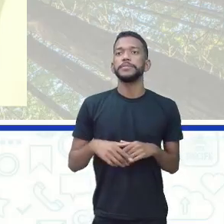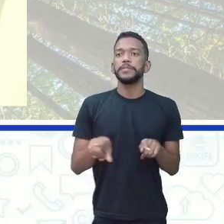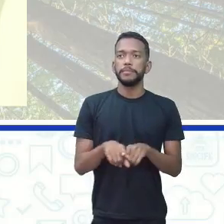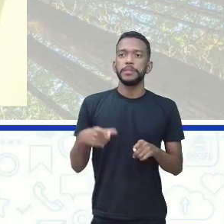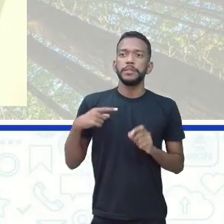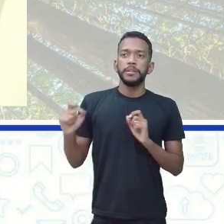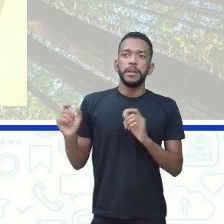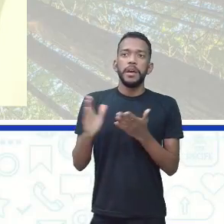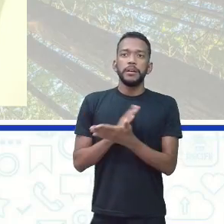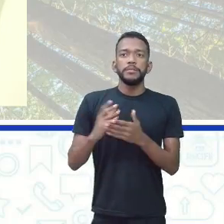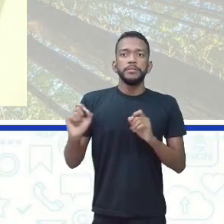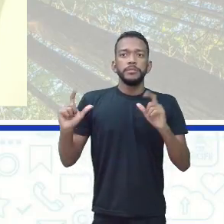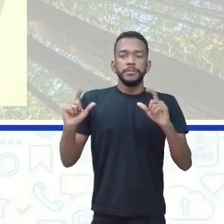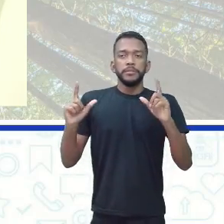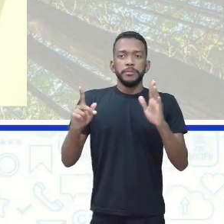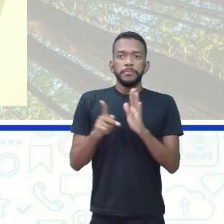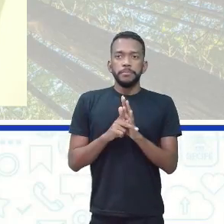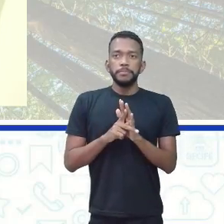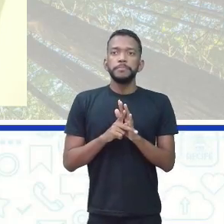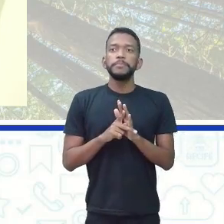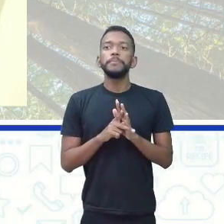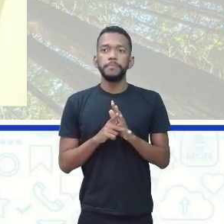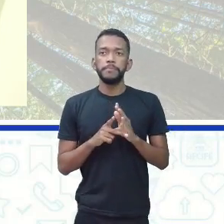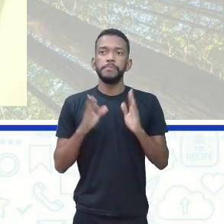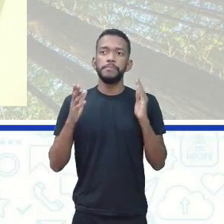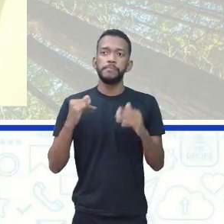algumas conferências ambientais, né, que foram muito